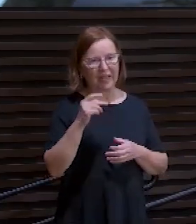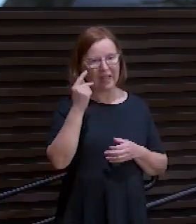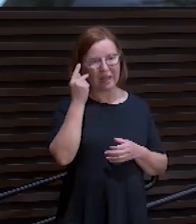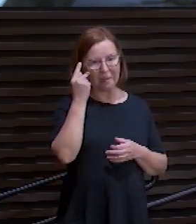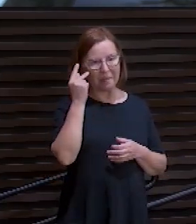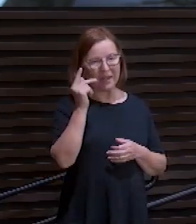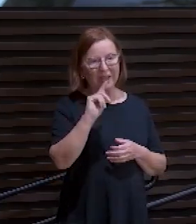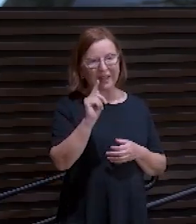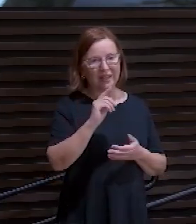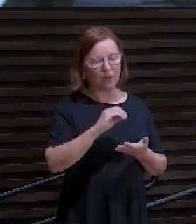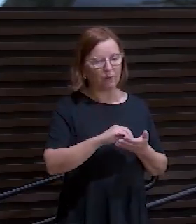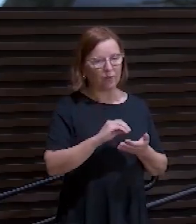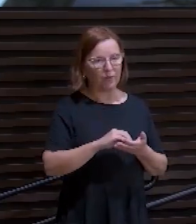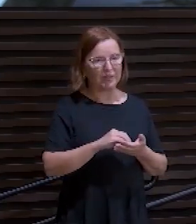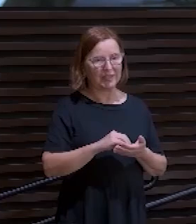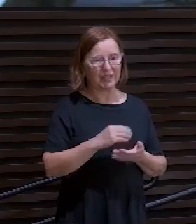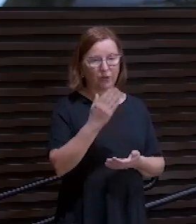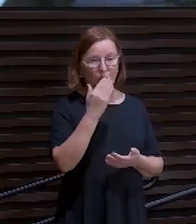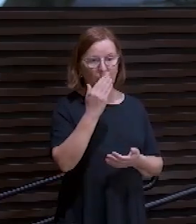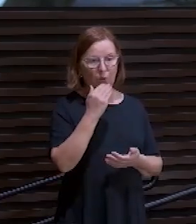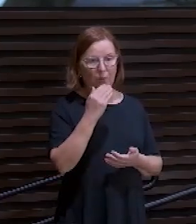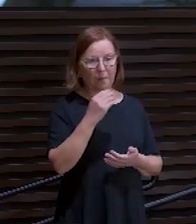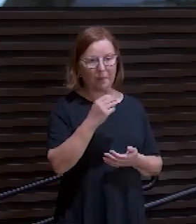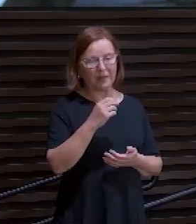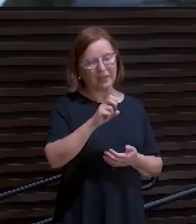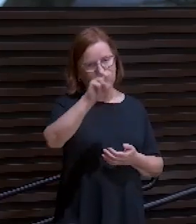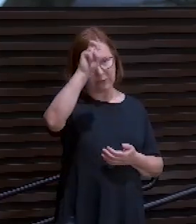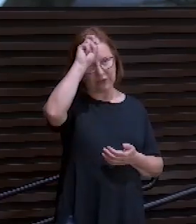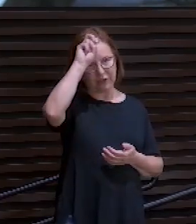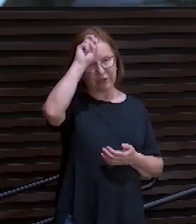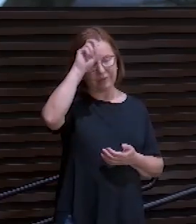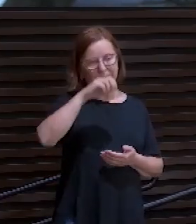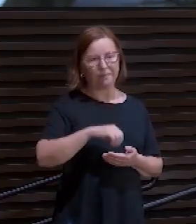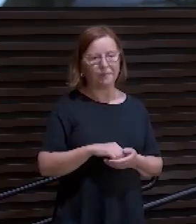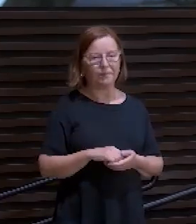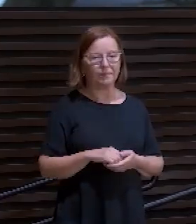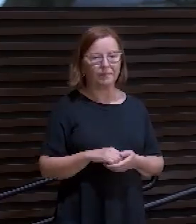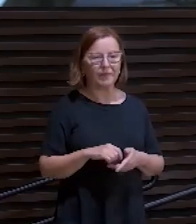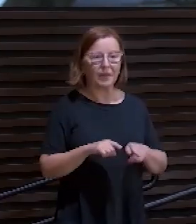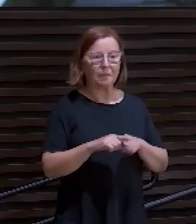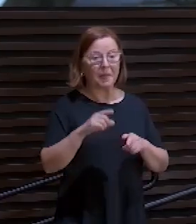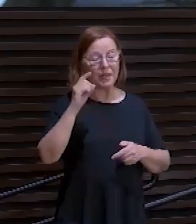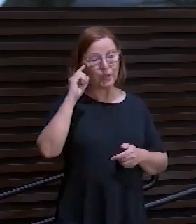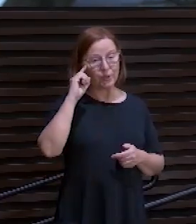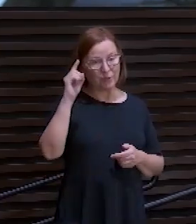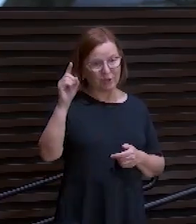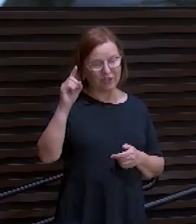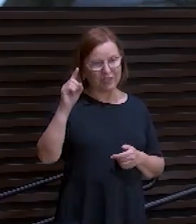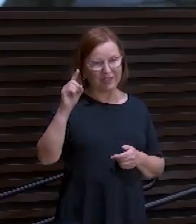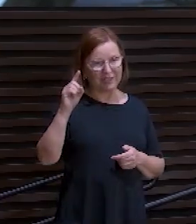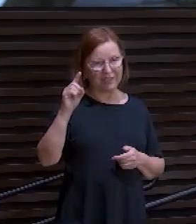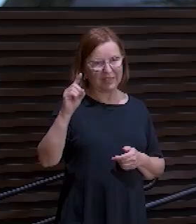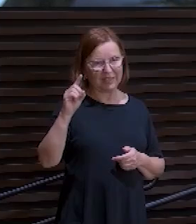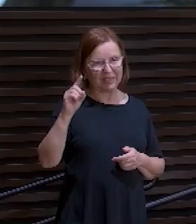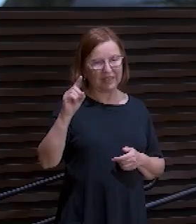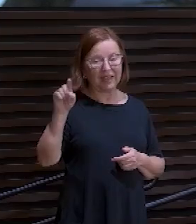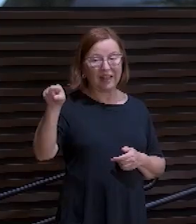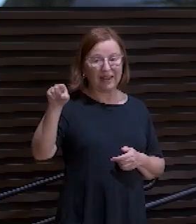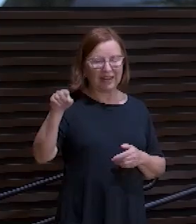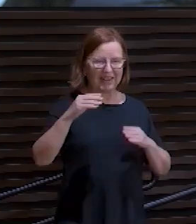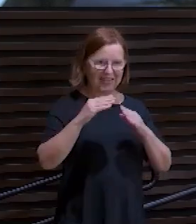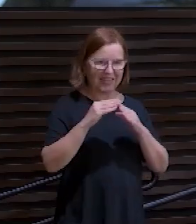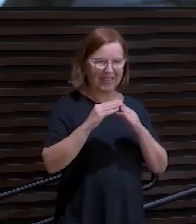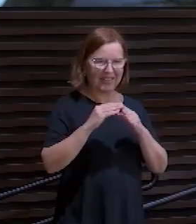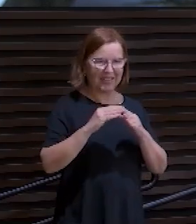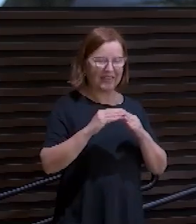que a fome bate lá na casa de Jacó. E a família dele tem que descer para o